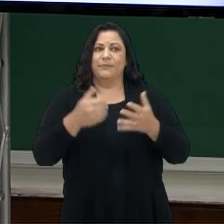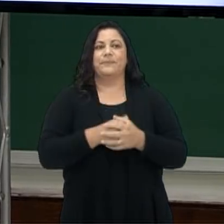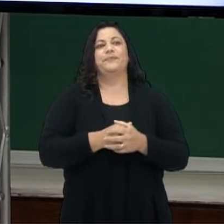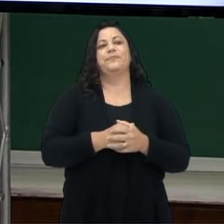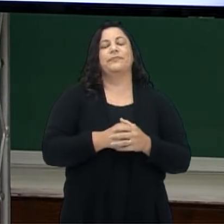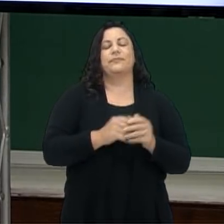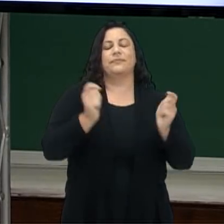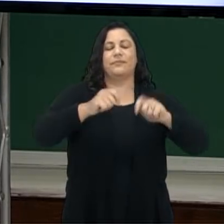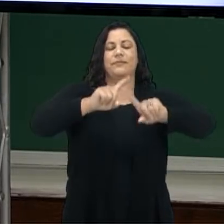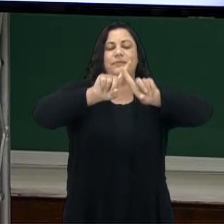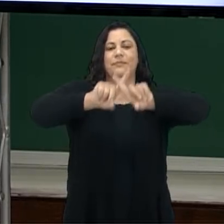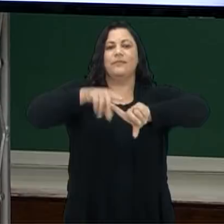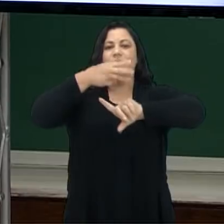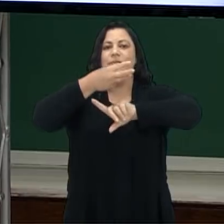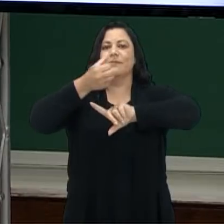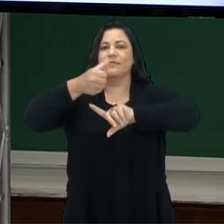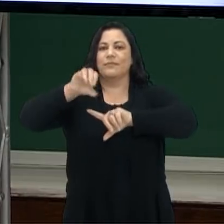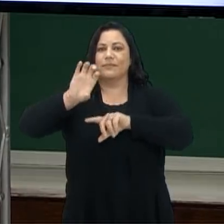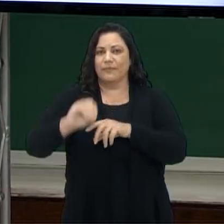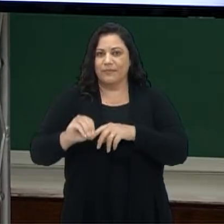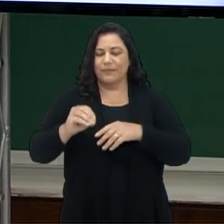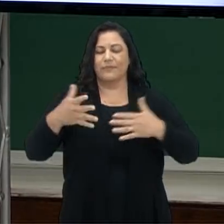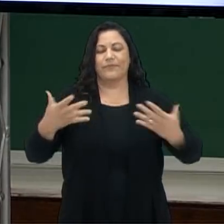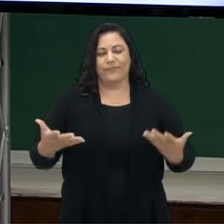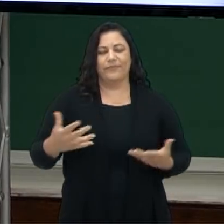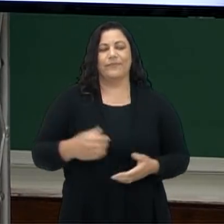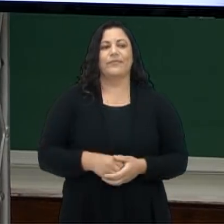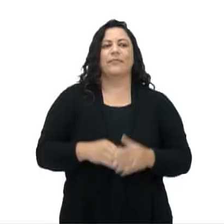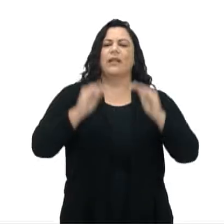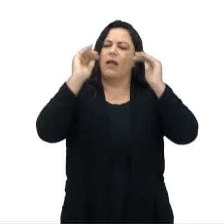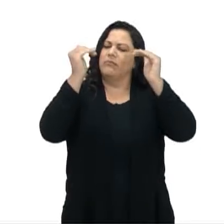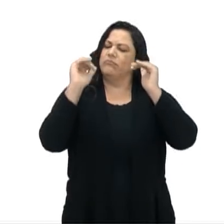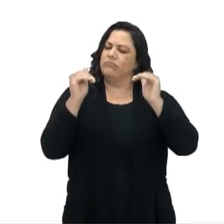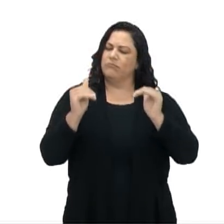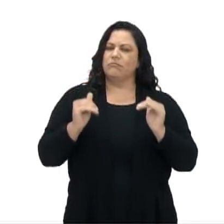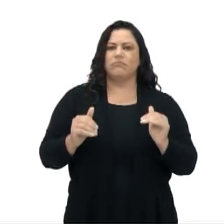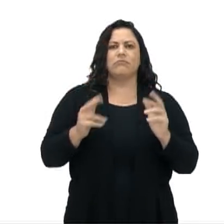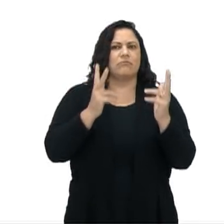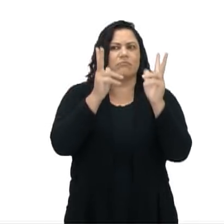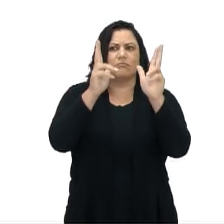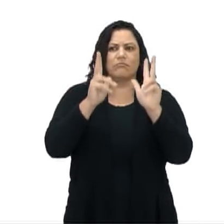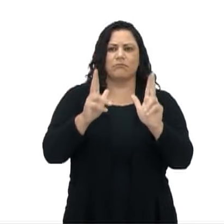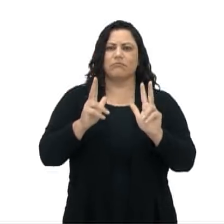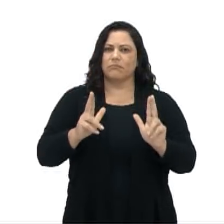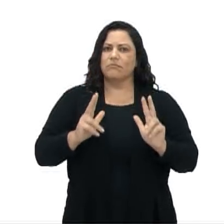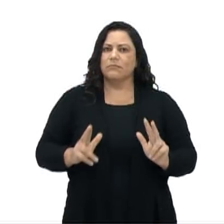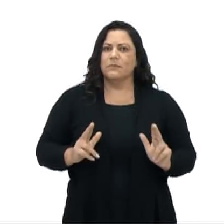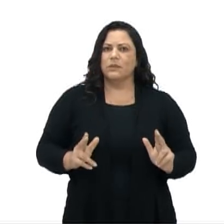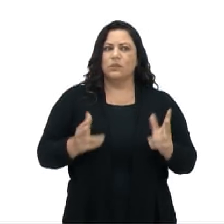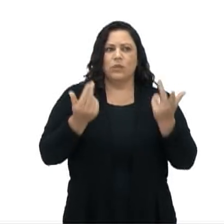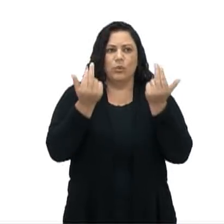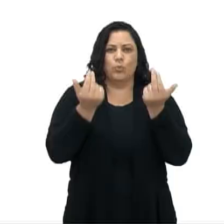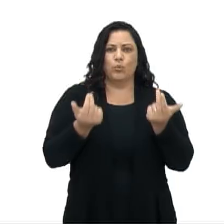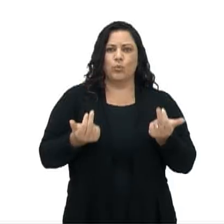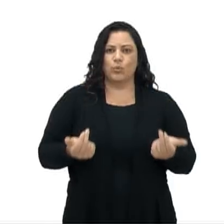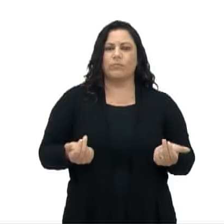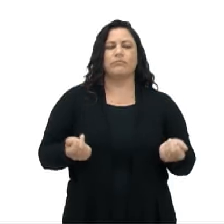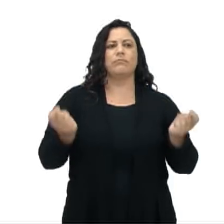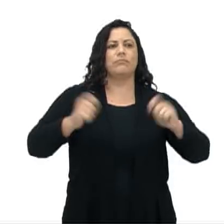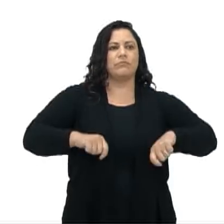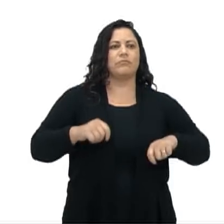360. Para os outros é a mesma coisa, tá? Muito tempo, eu vou fazer 0,30